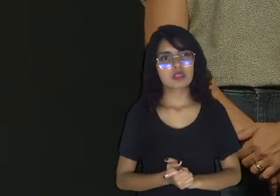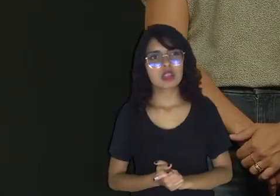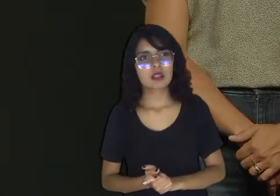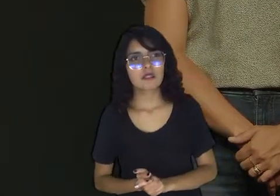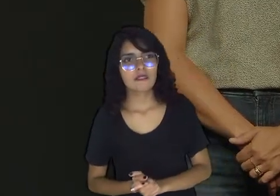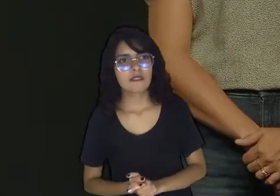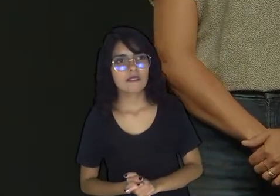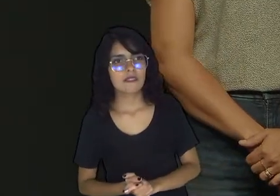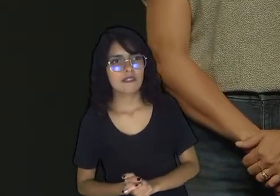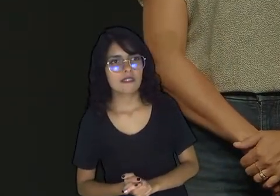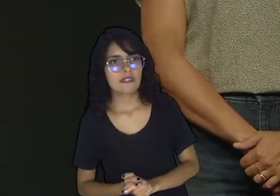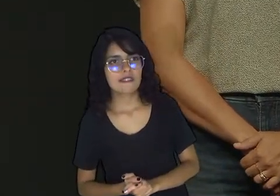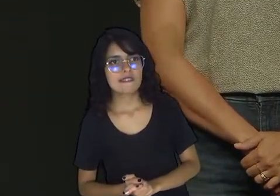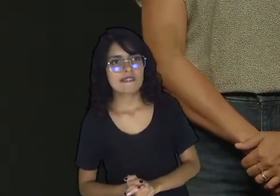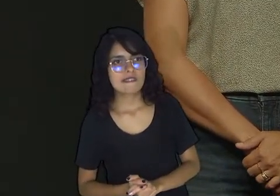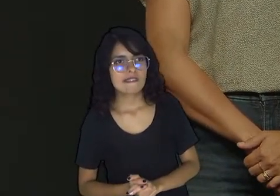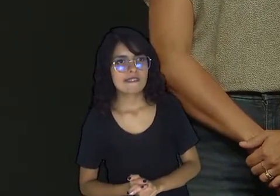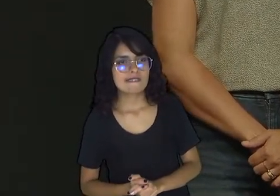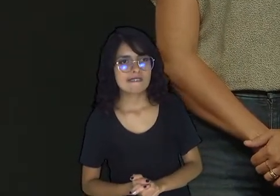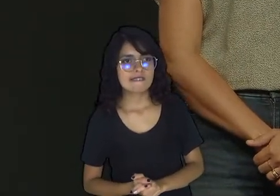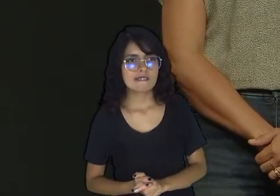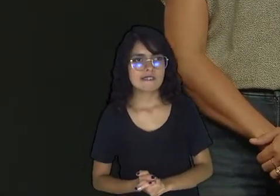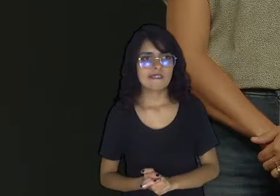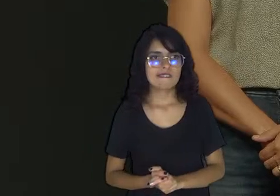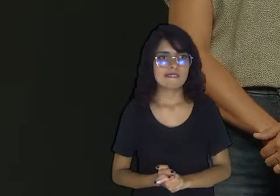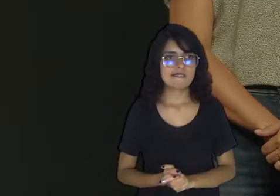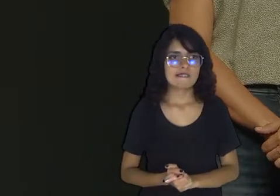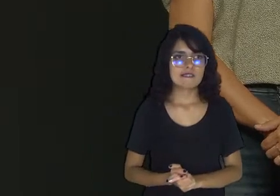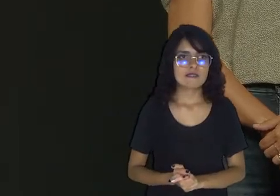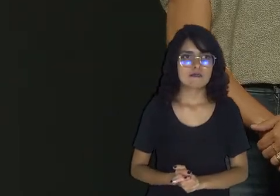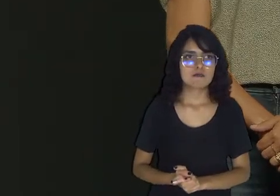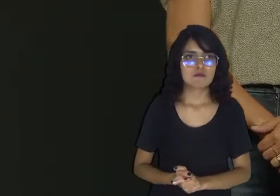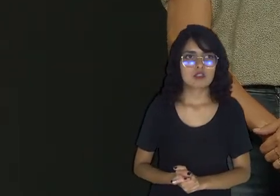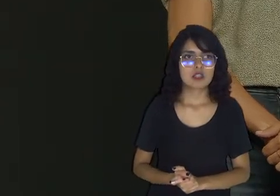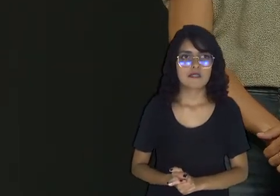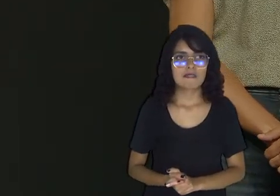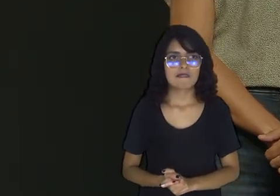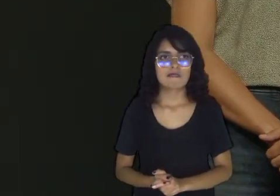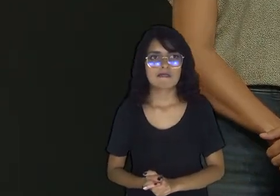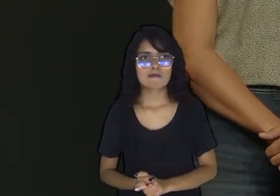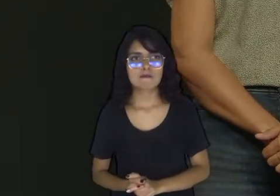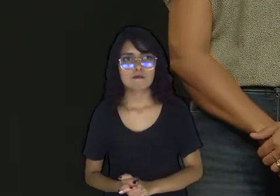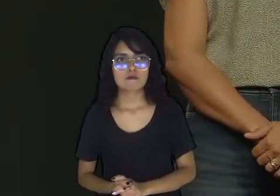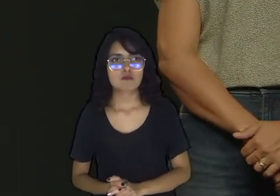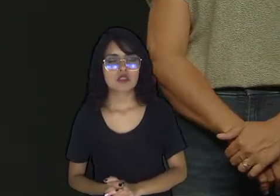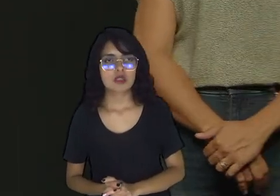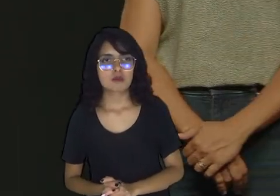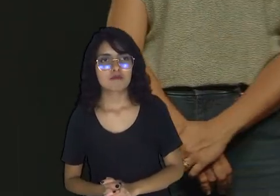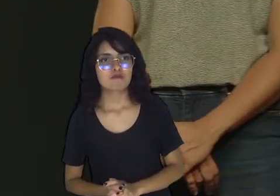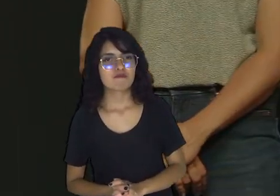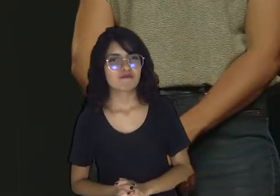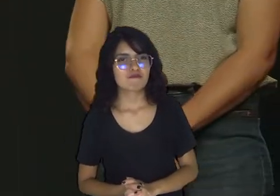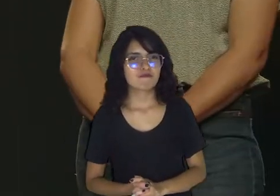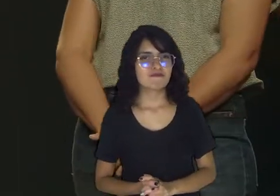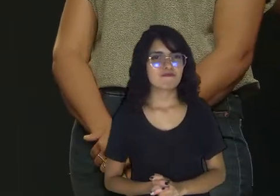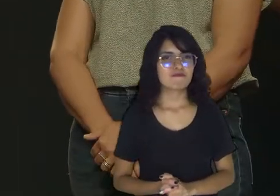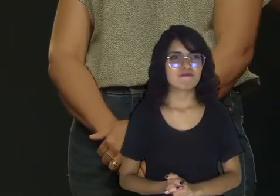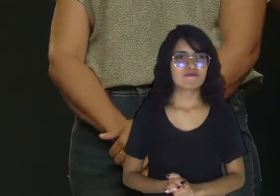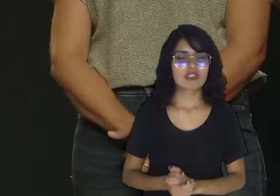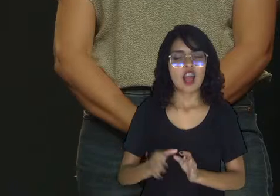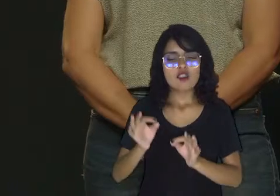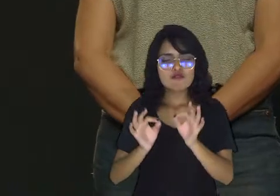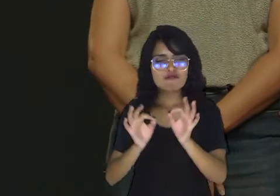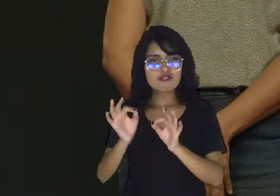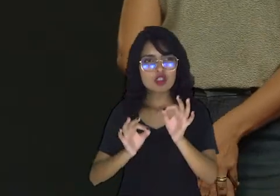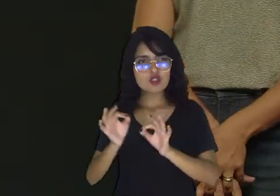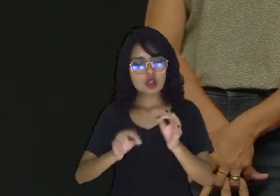Cara, coloca um tom aí que a igreja também consiga, mano. Você põe uns tons aí que só você e o Guto conseguem, mano. Aí vocês ficam